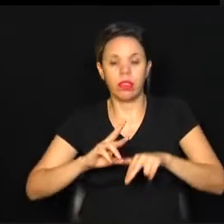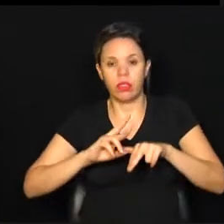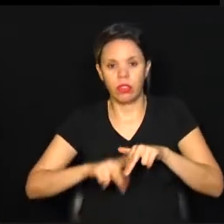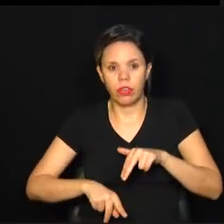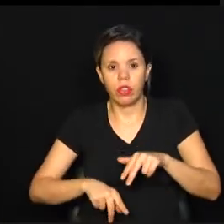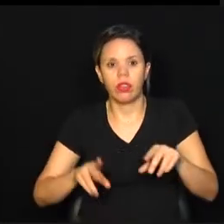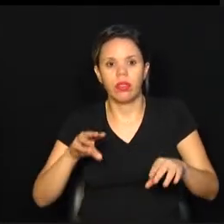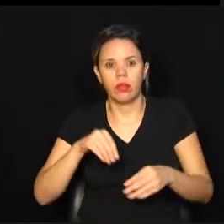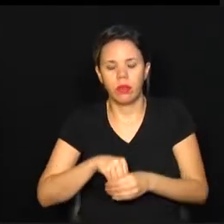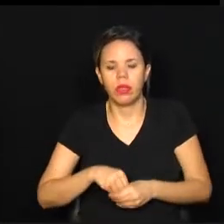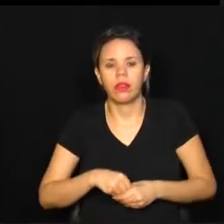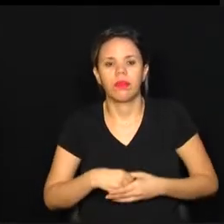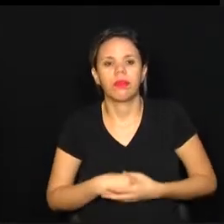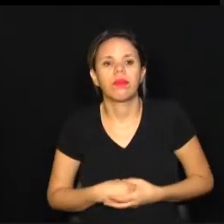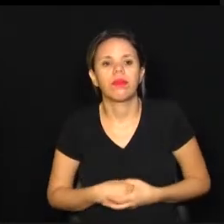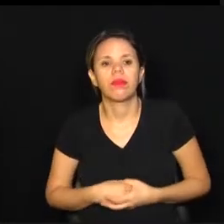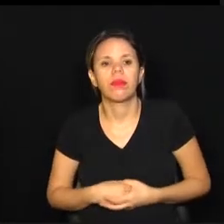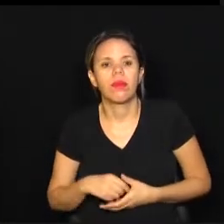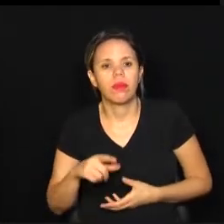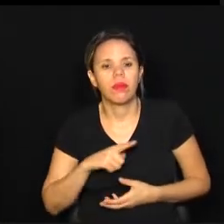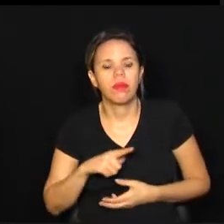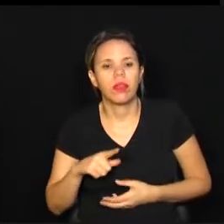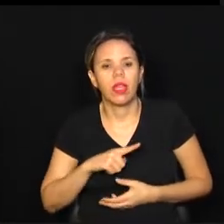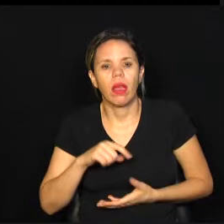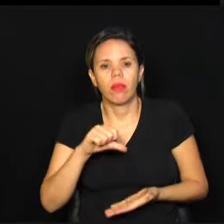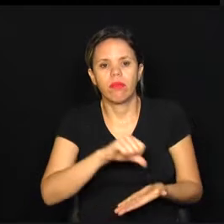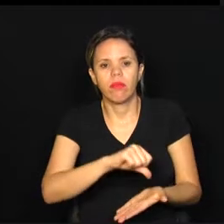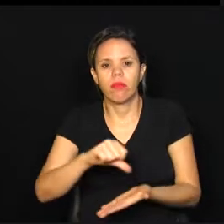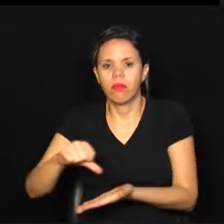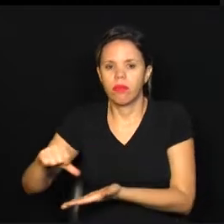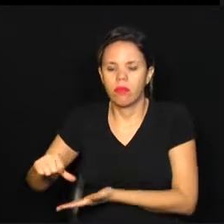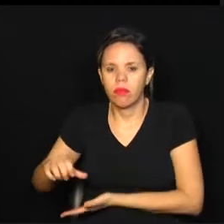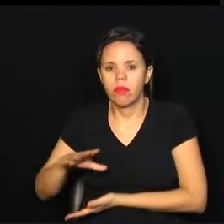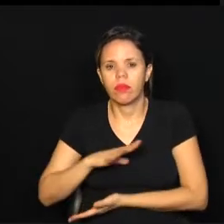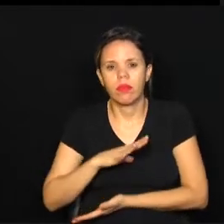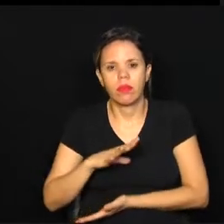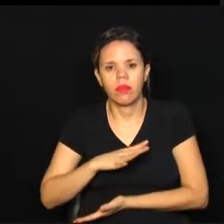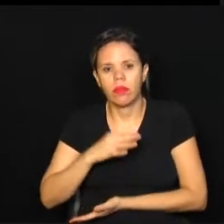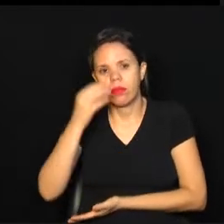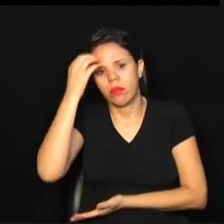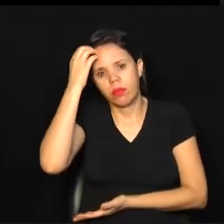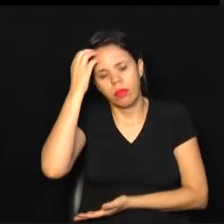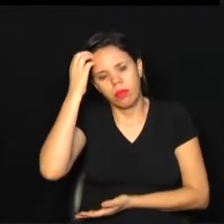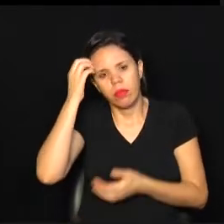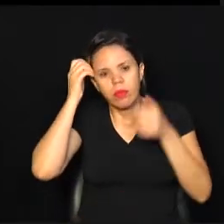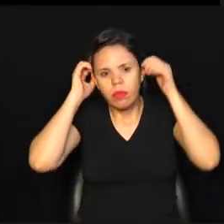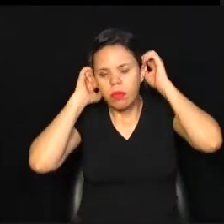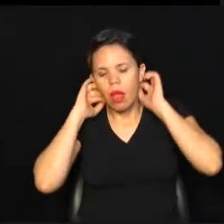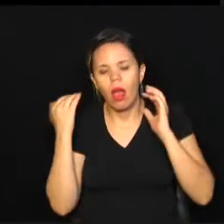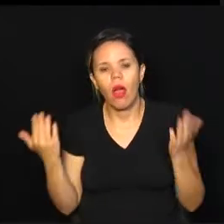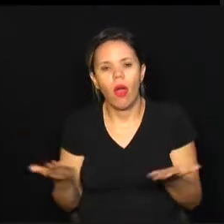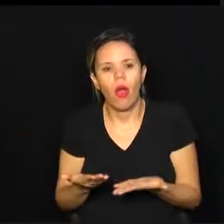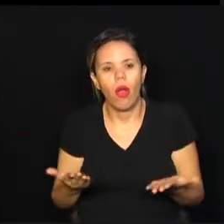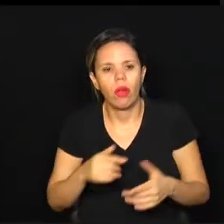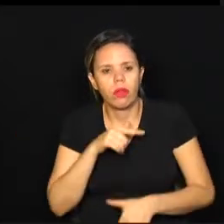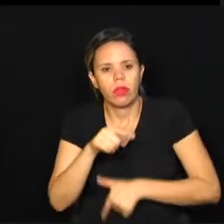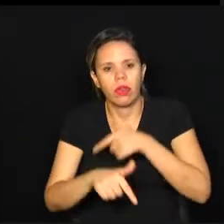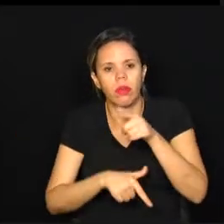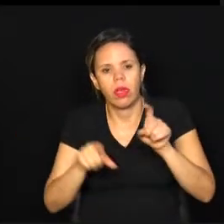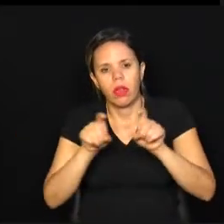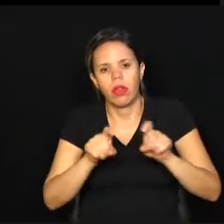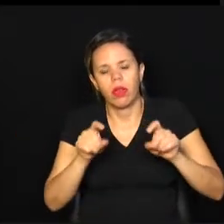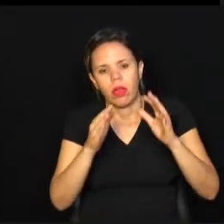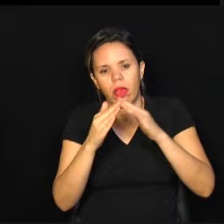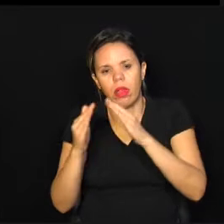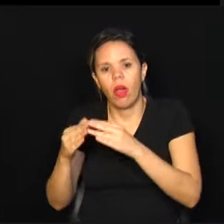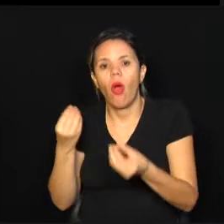também. Temos o debate da centralidade, da policentralidade. E agora, com o home office, como é que nós